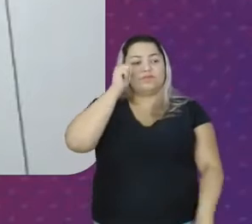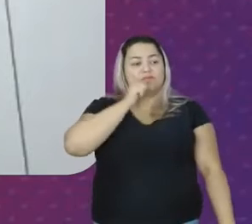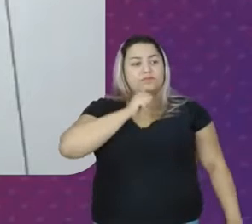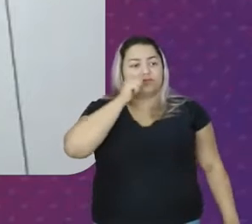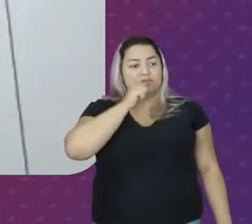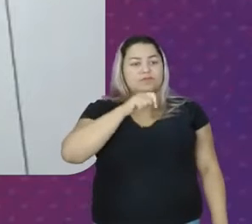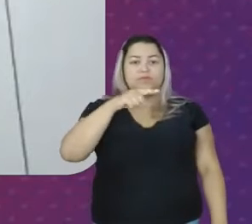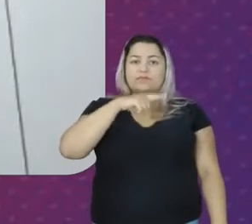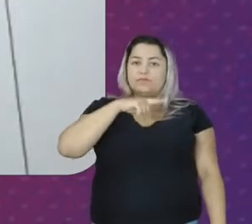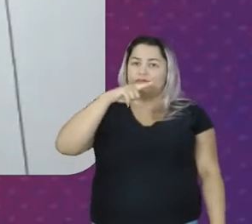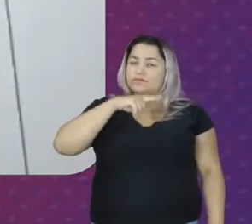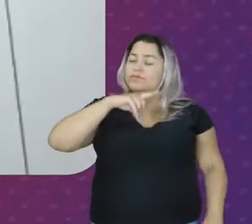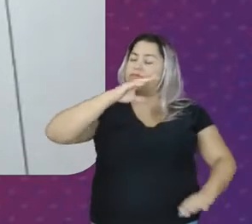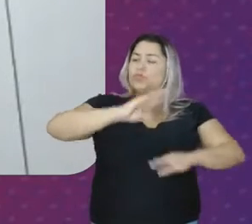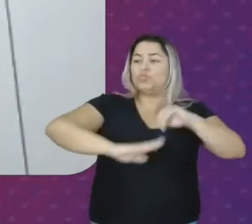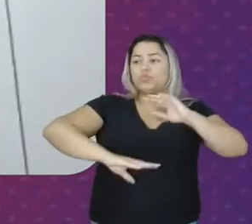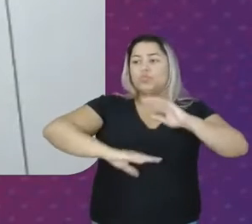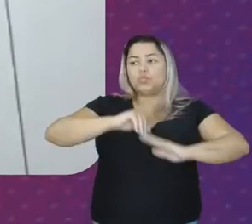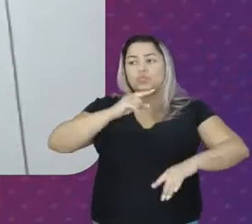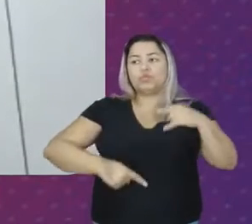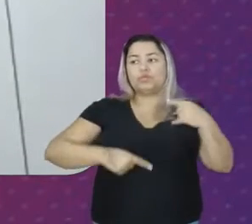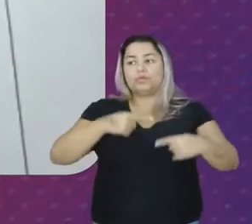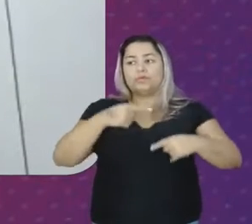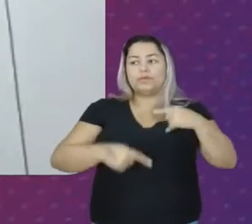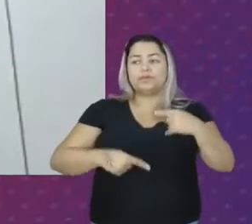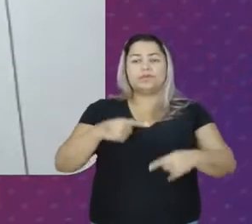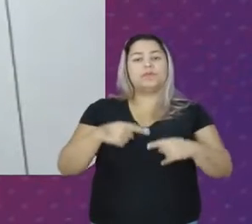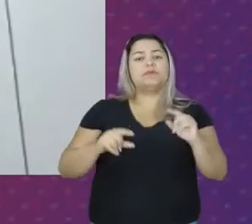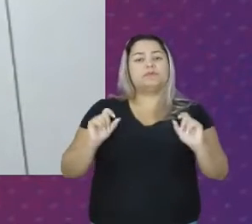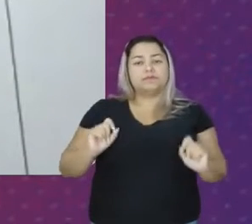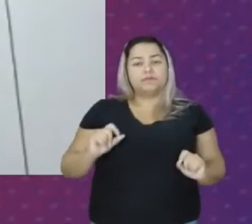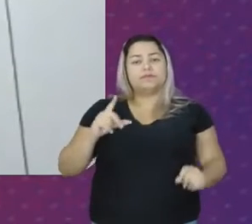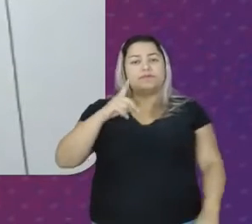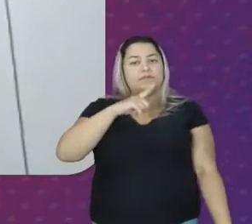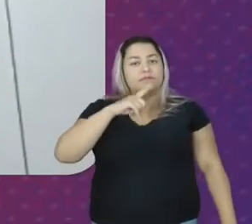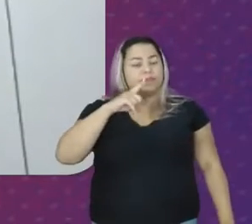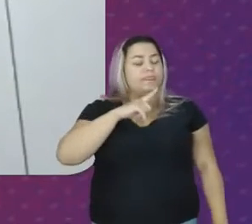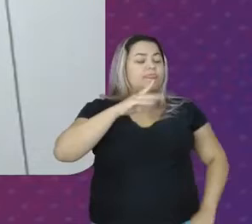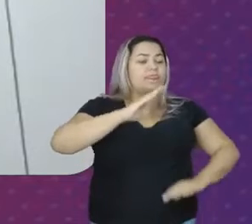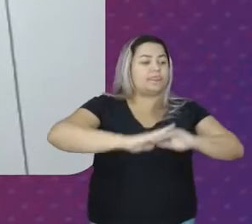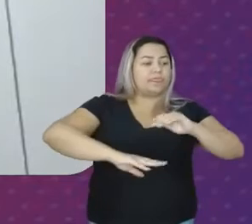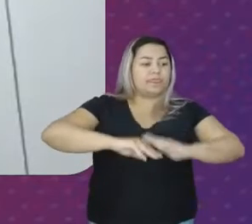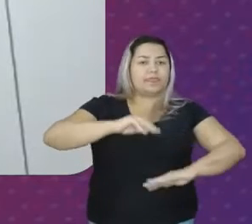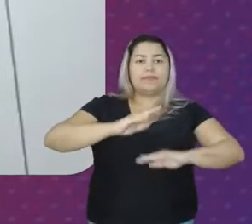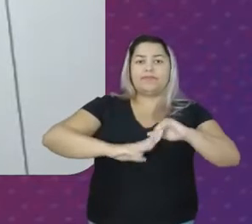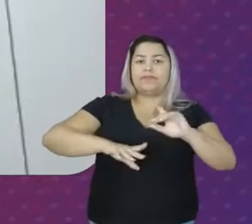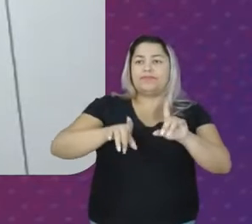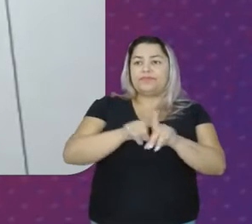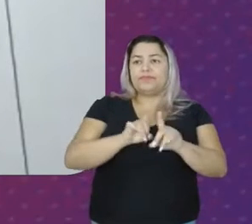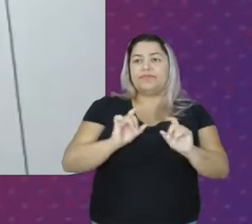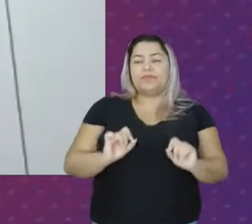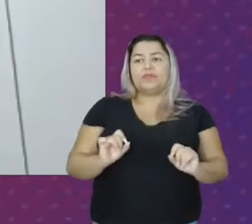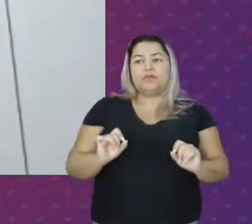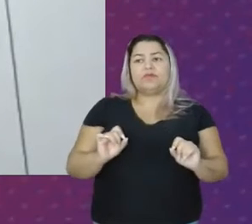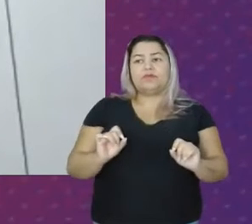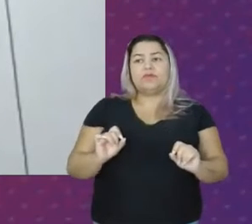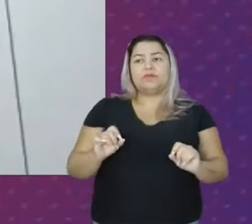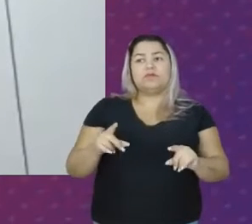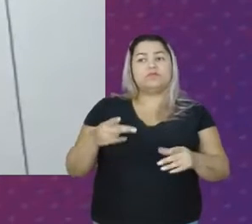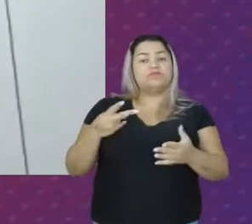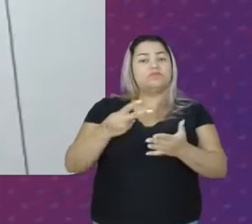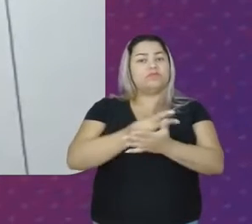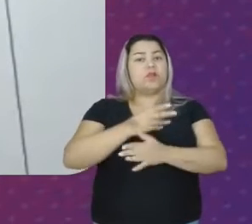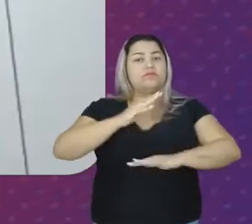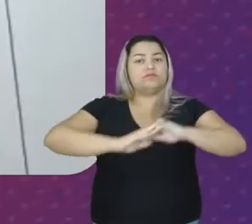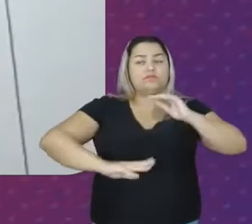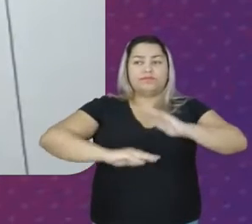têm alguma atuação política em algum nível e que têm a sua atuação política cerceada, restrita, por conta dessas